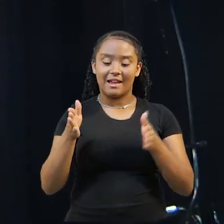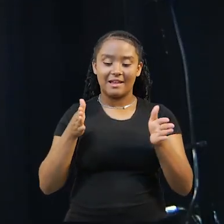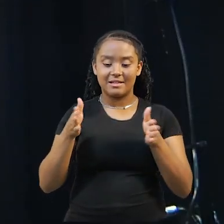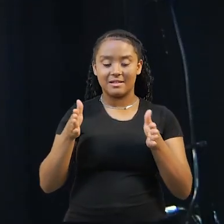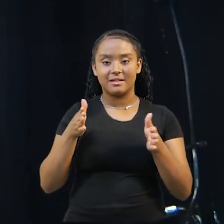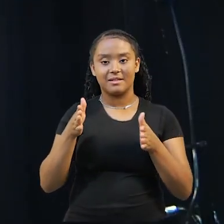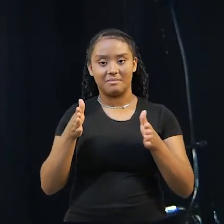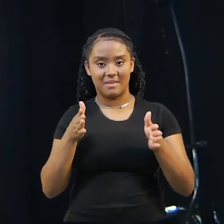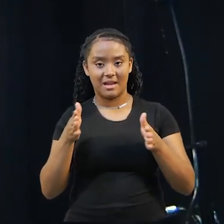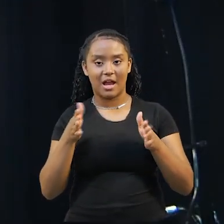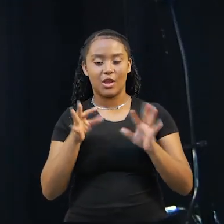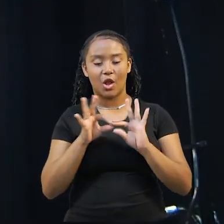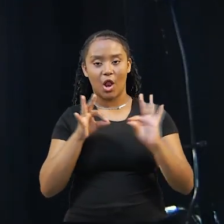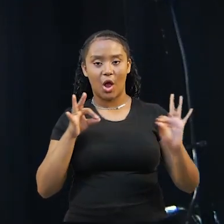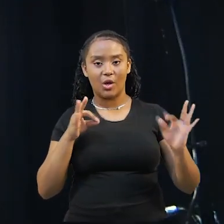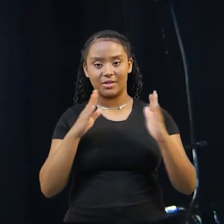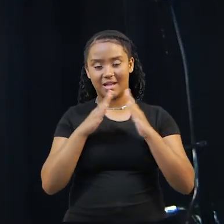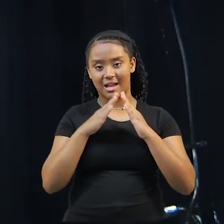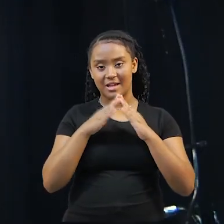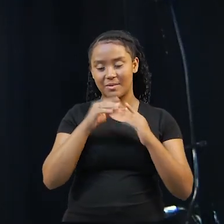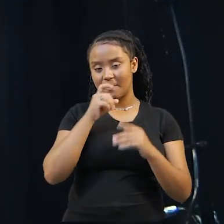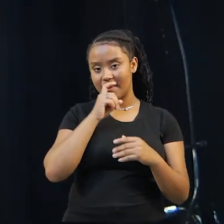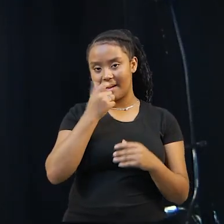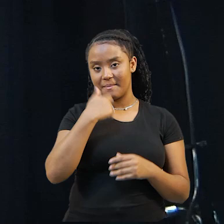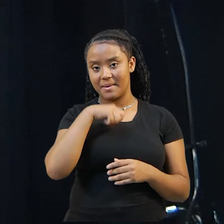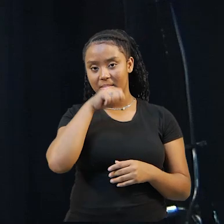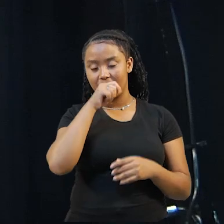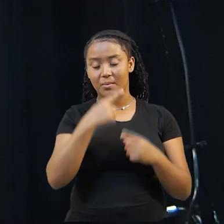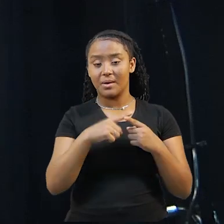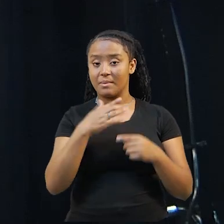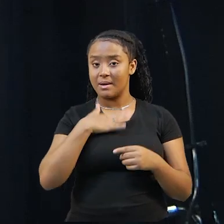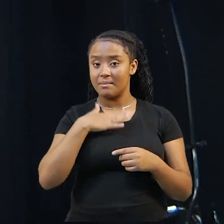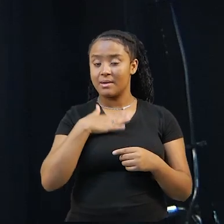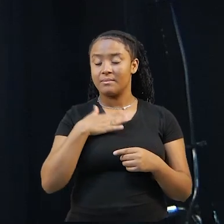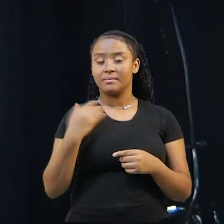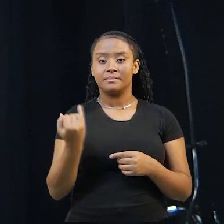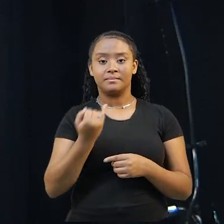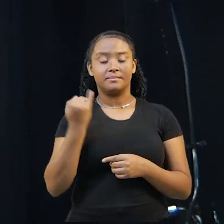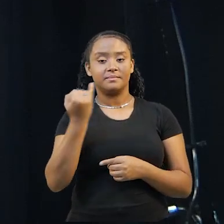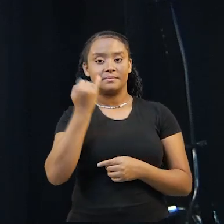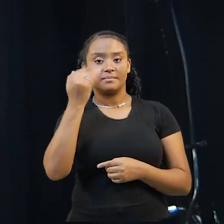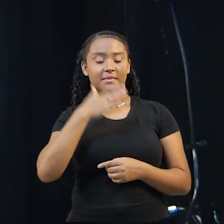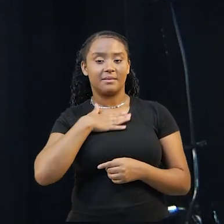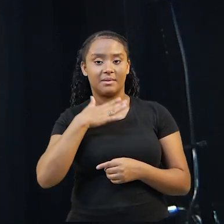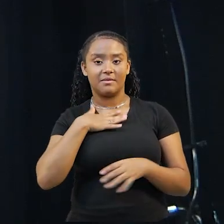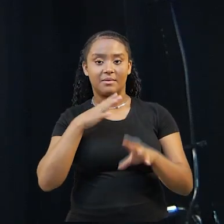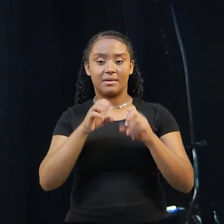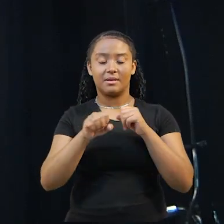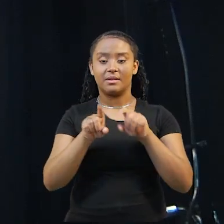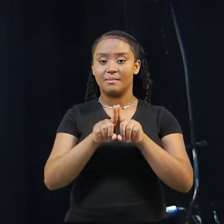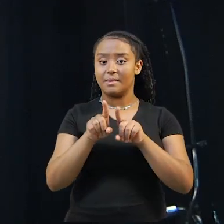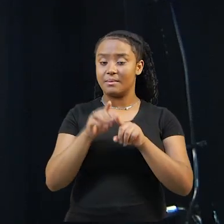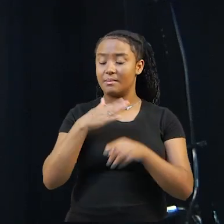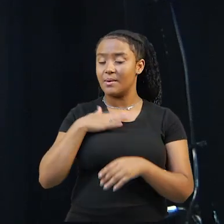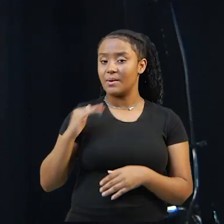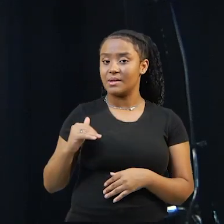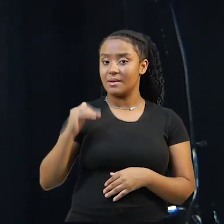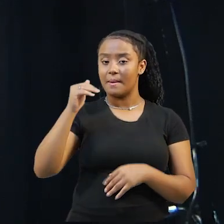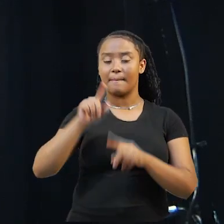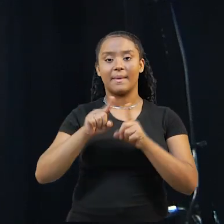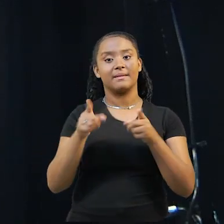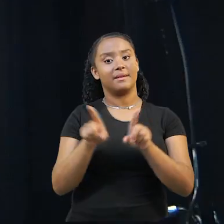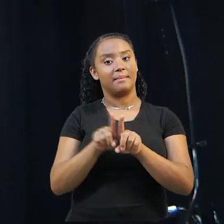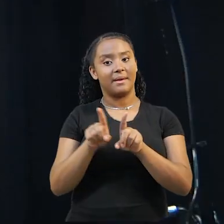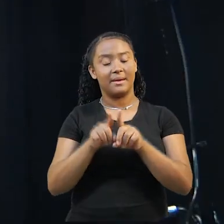ter esse período fora, longe da casa dos pais. Assim, para mim foi importante para minha formação, para o meu crescimento, mas é muito